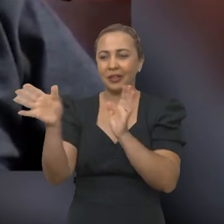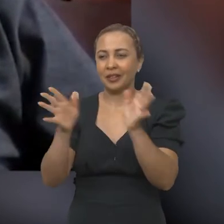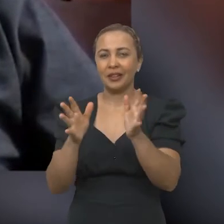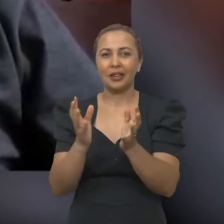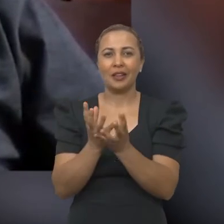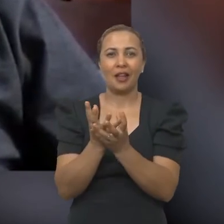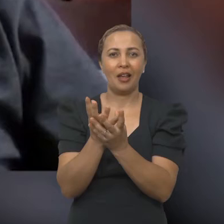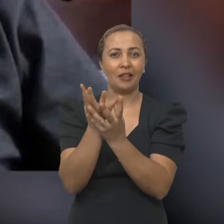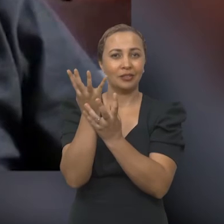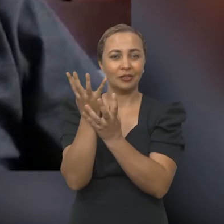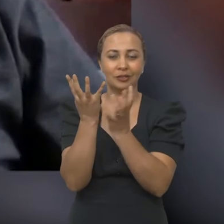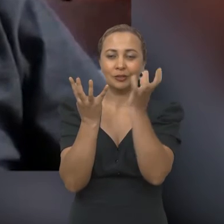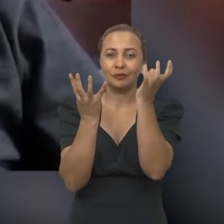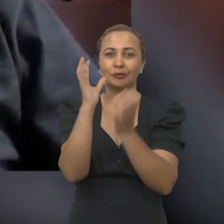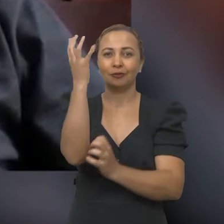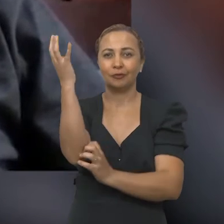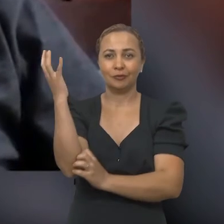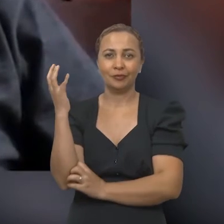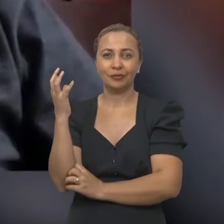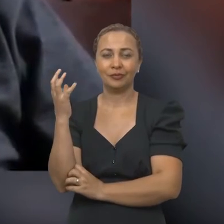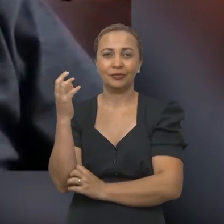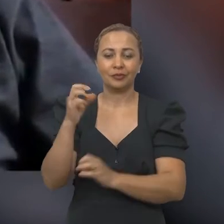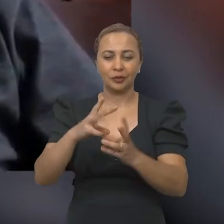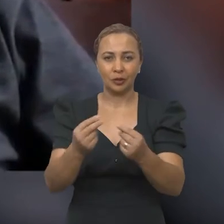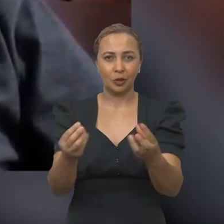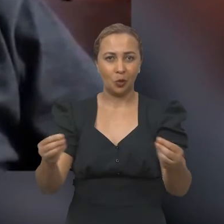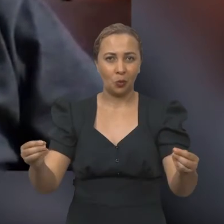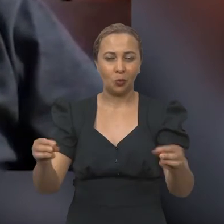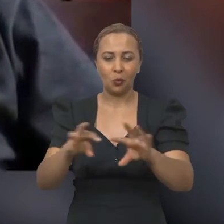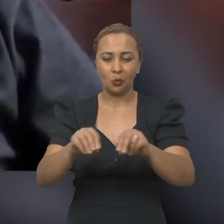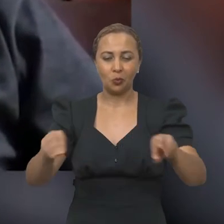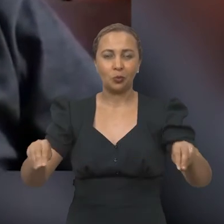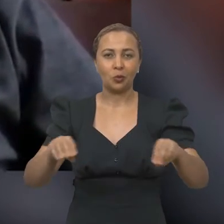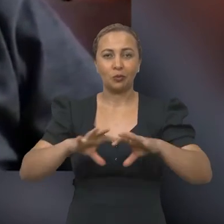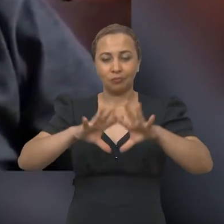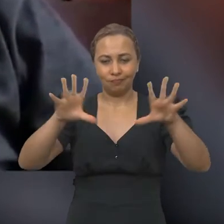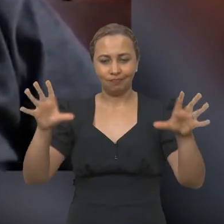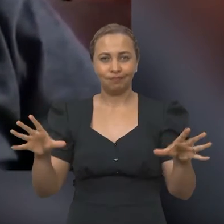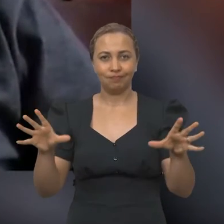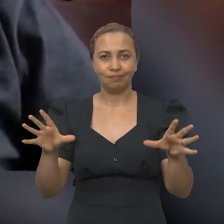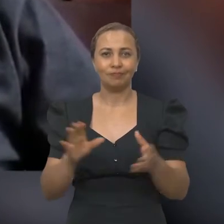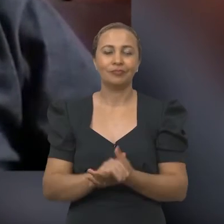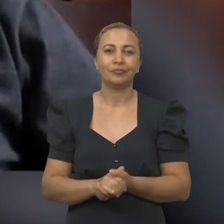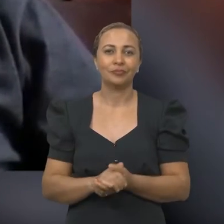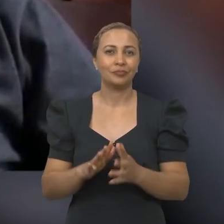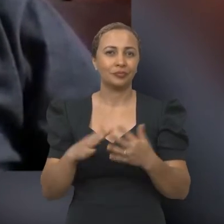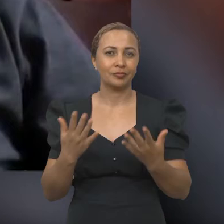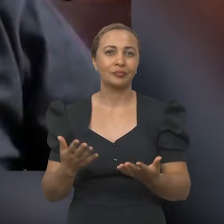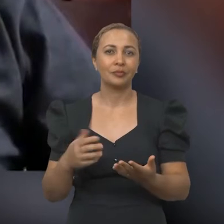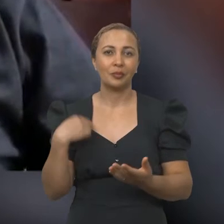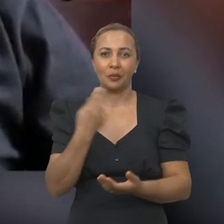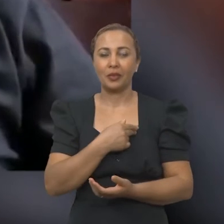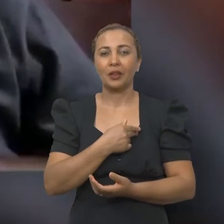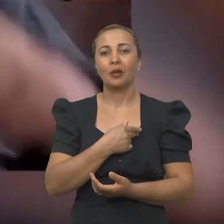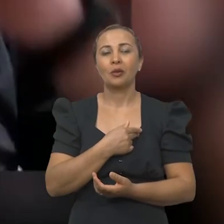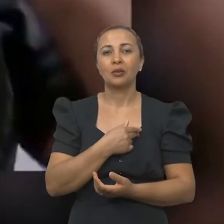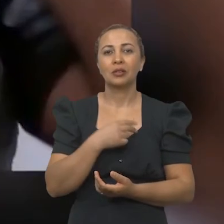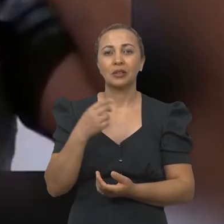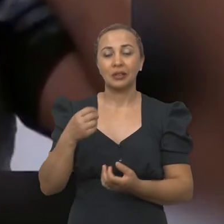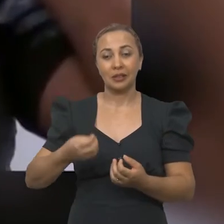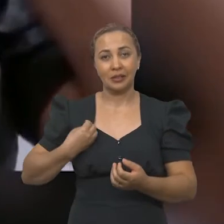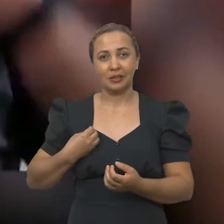que existe entre os galhos, os arbustos e o próprio solo exposto. Nesse sentido, na Geodatim,